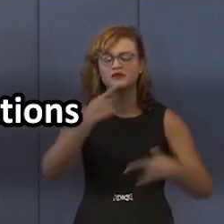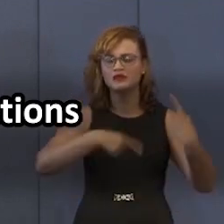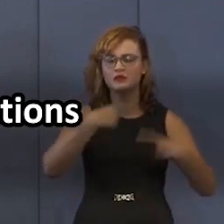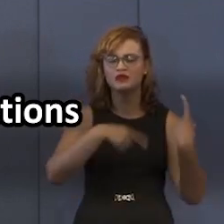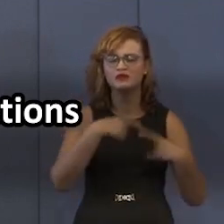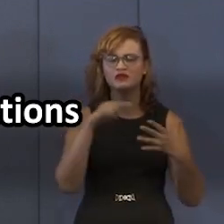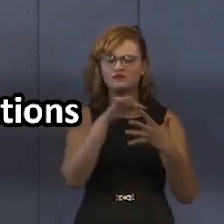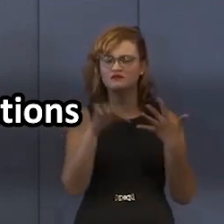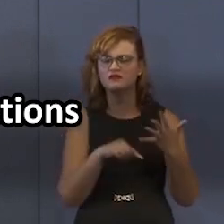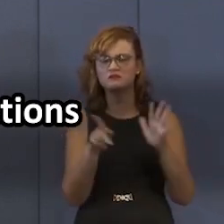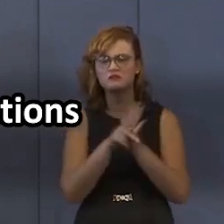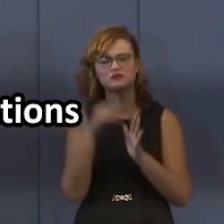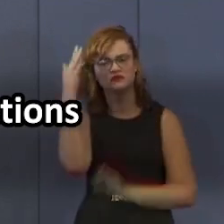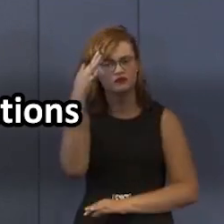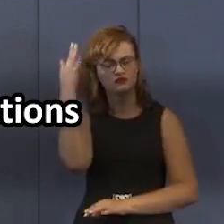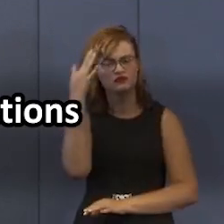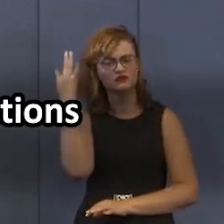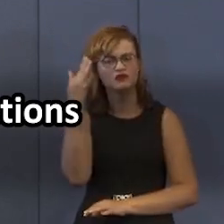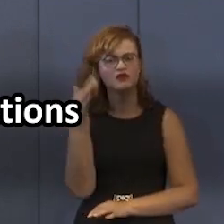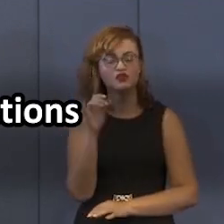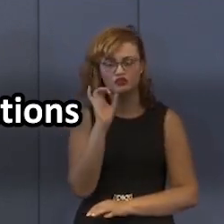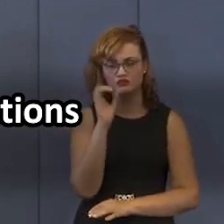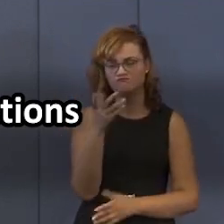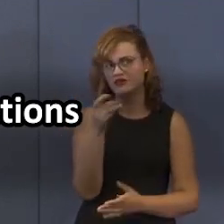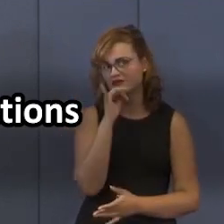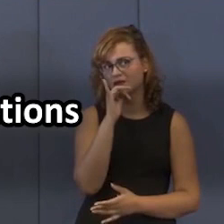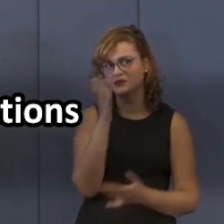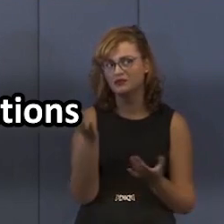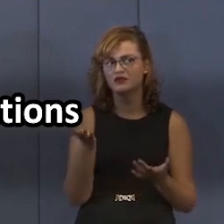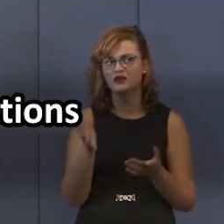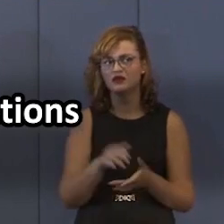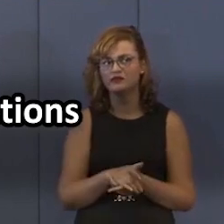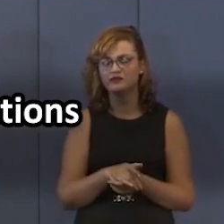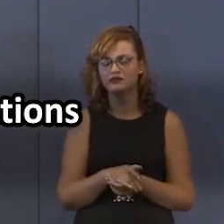as questões filosóficas, incluindo não apenas